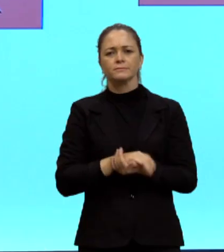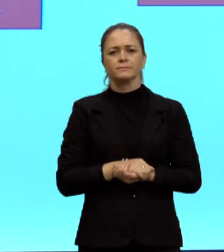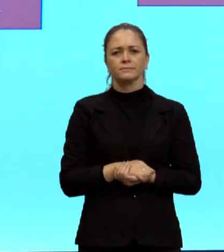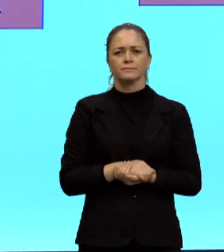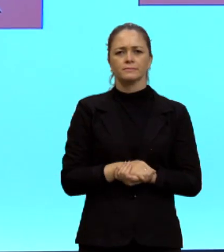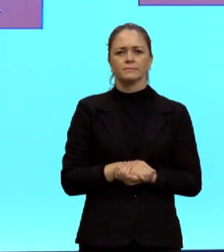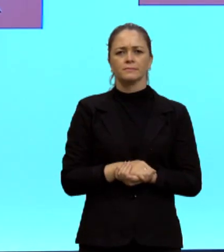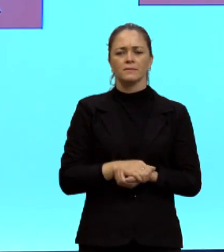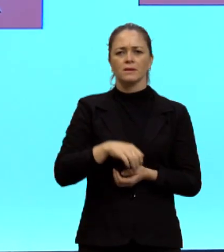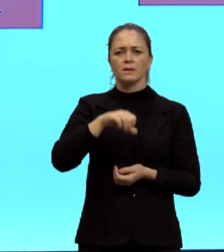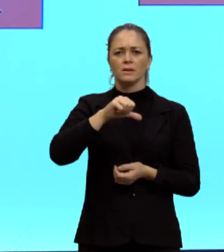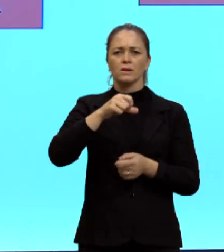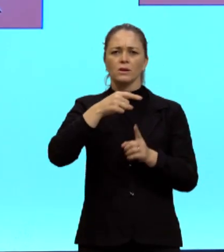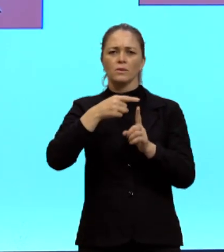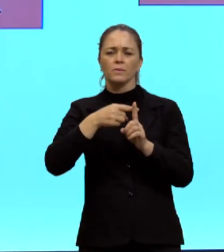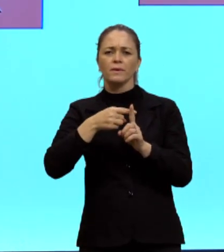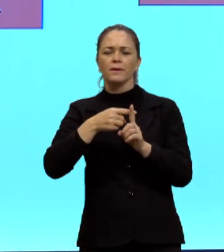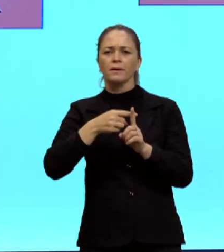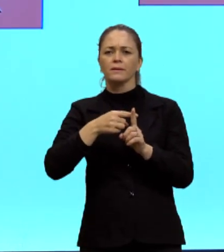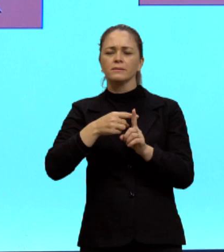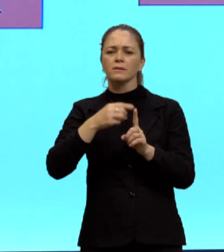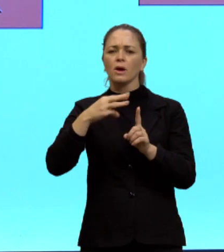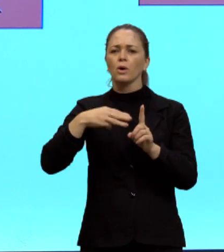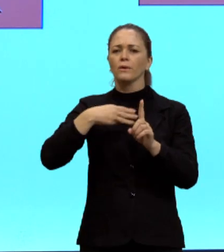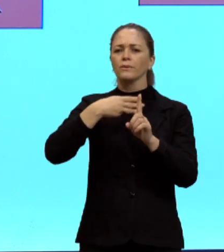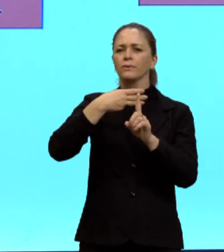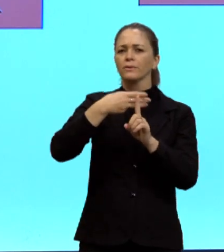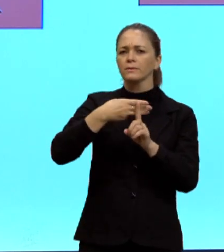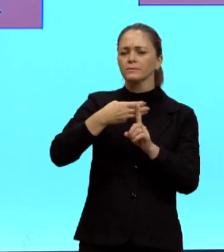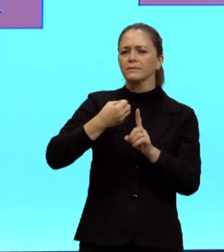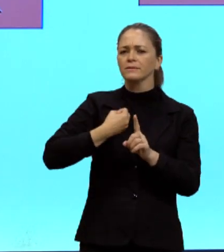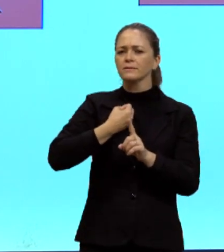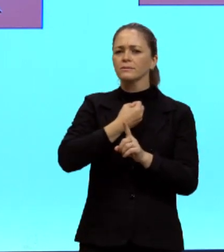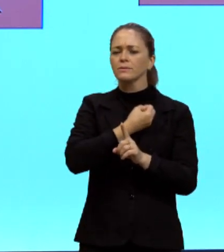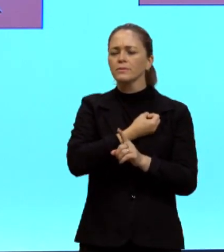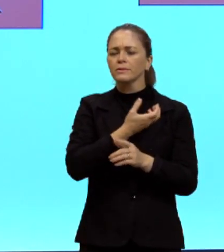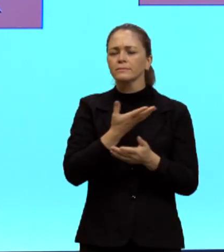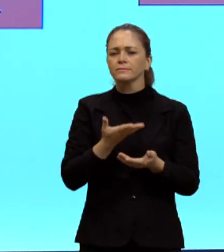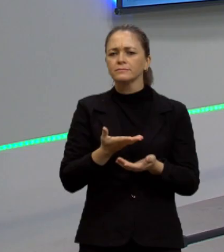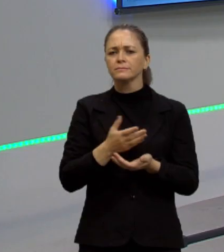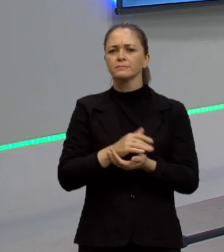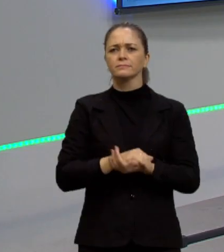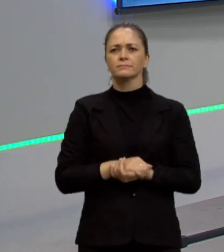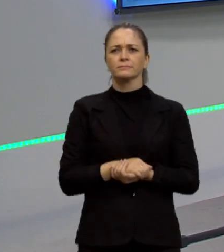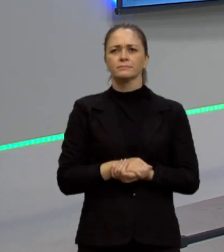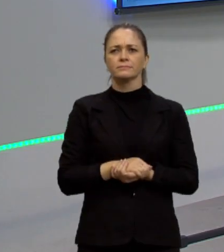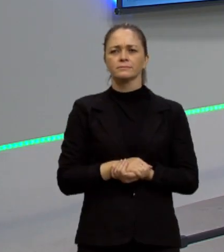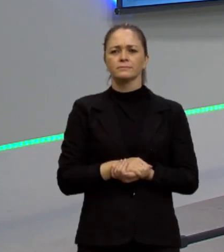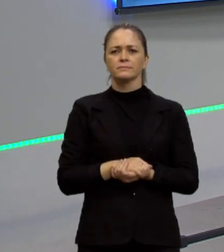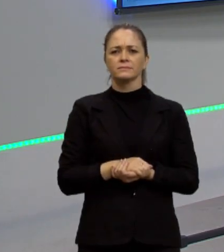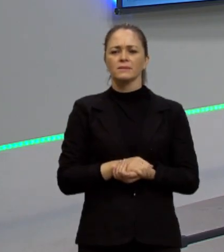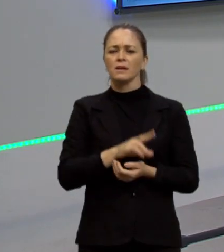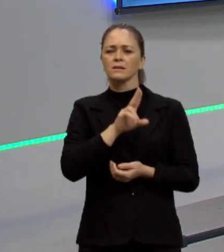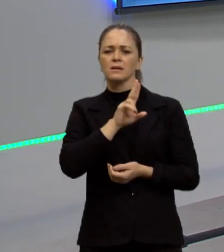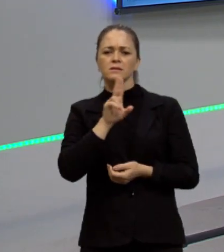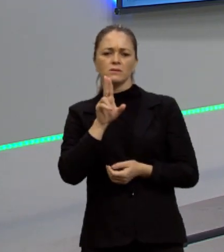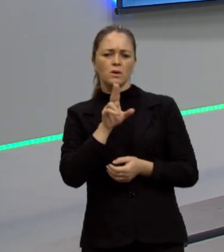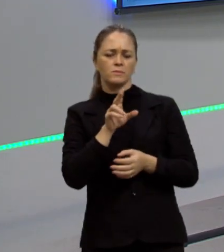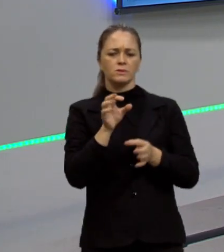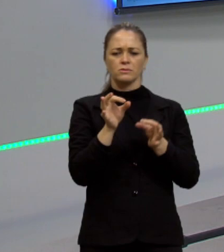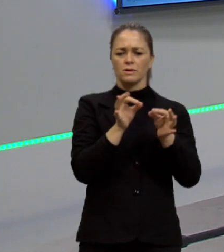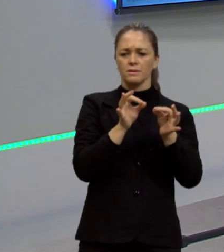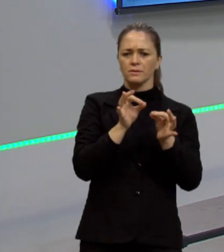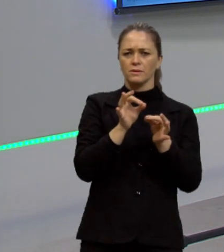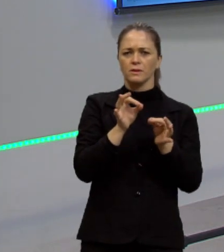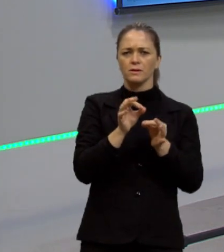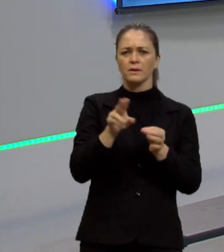E 9 mais o triplo deste número qualquer. Então, estas Esses termos que a gente organizou aqui é o que